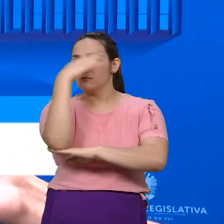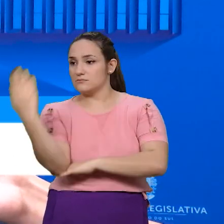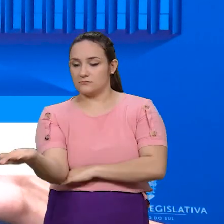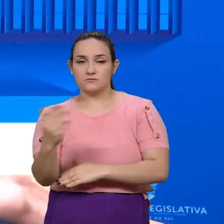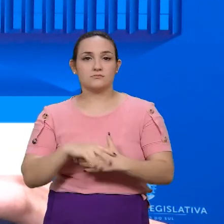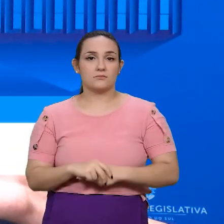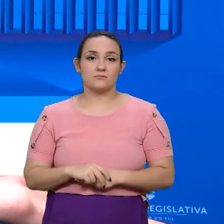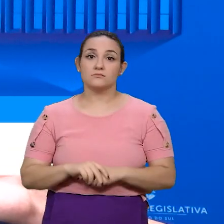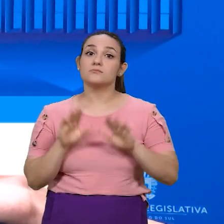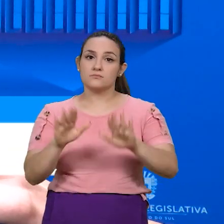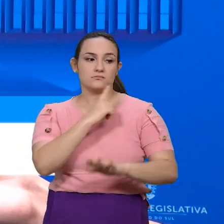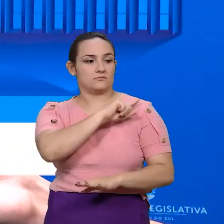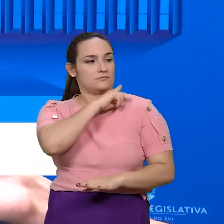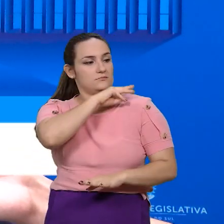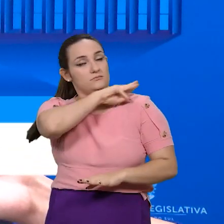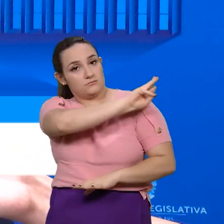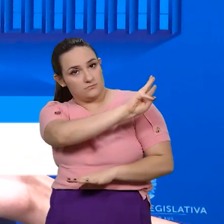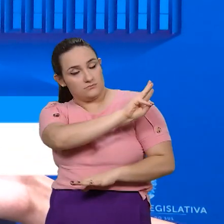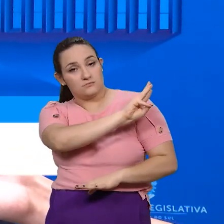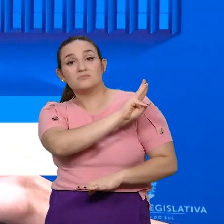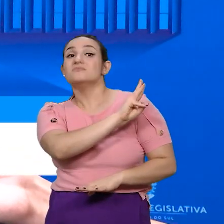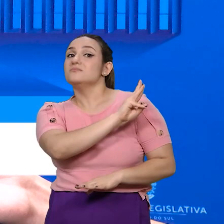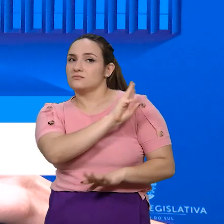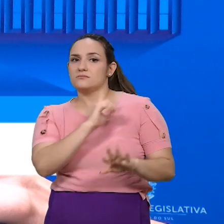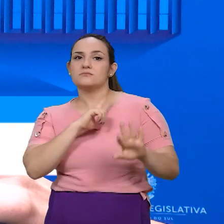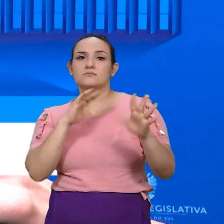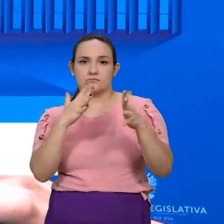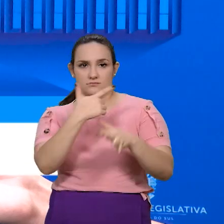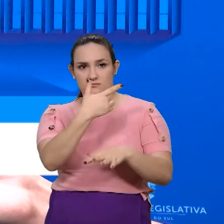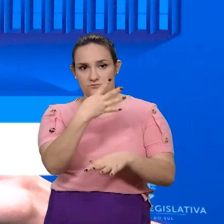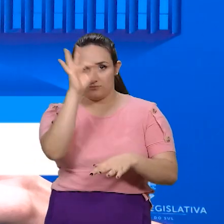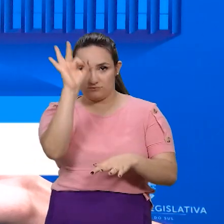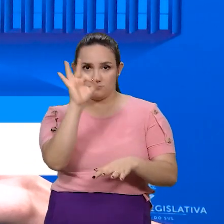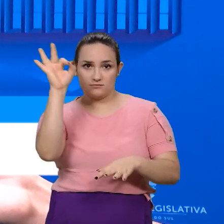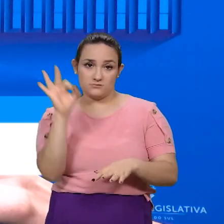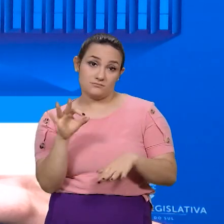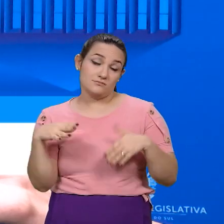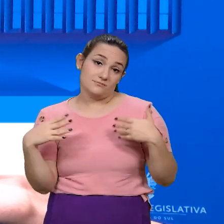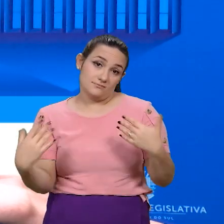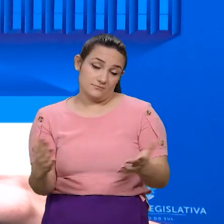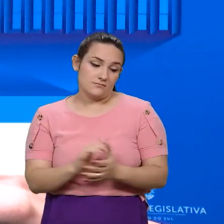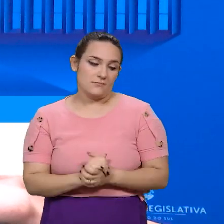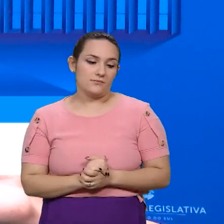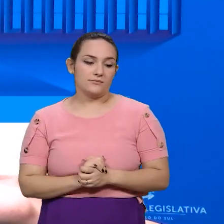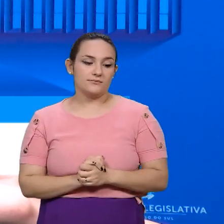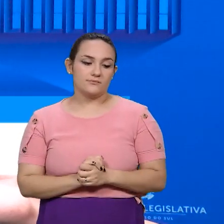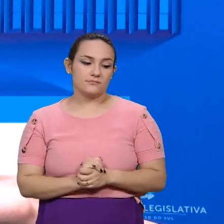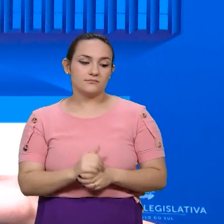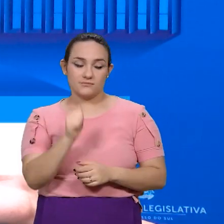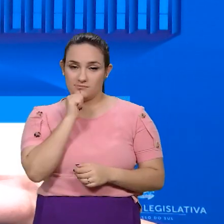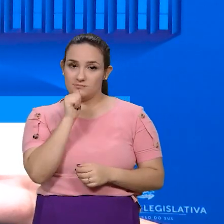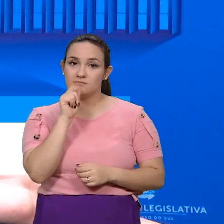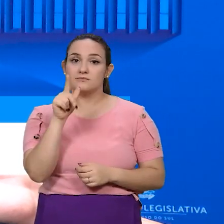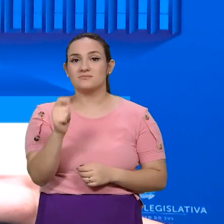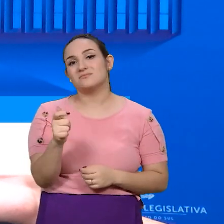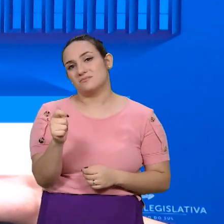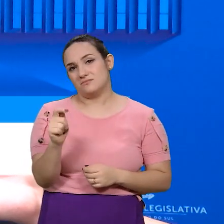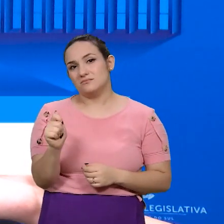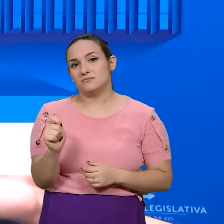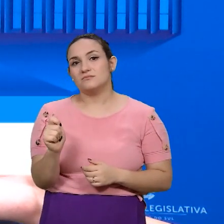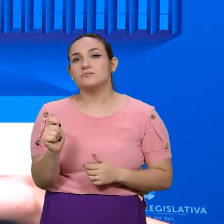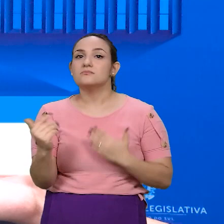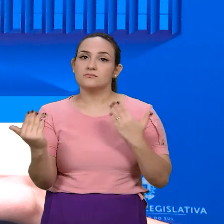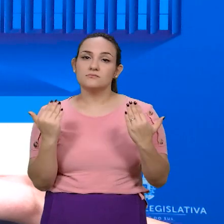integral. E no ensino médio, a gente tem 24%, né? Então, ainda é um número